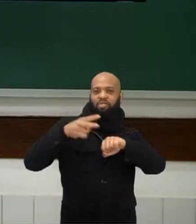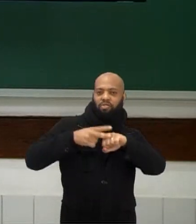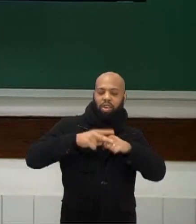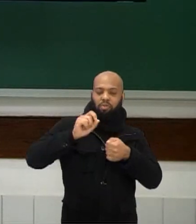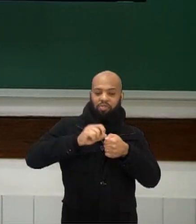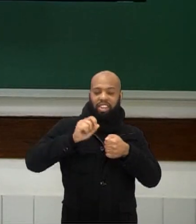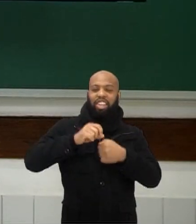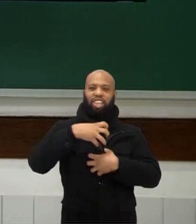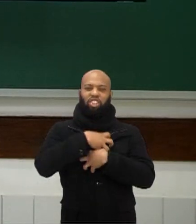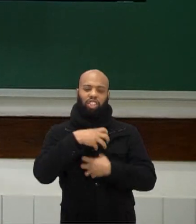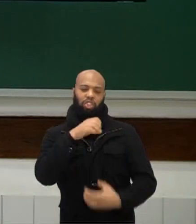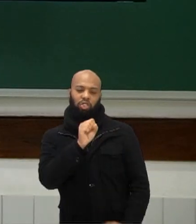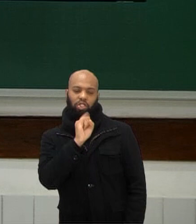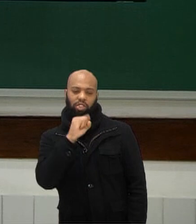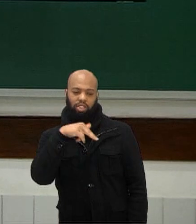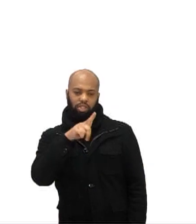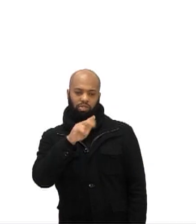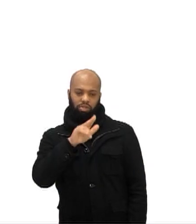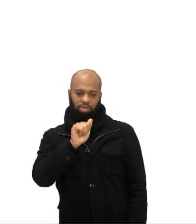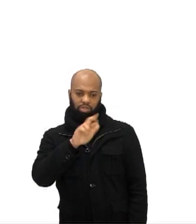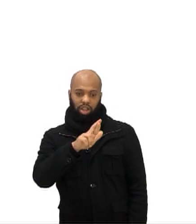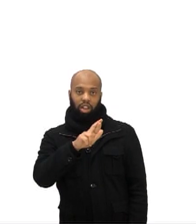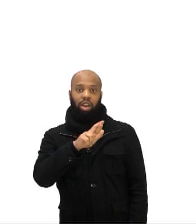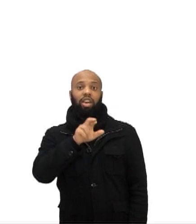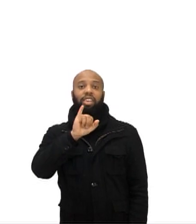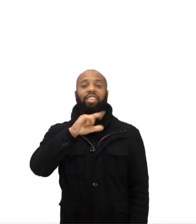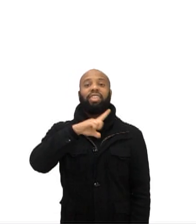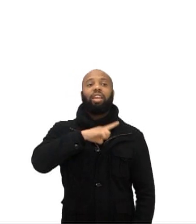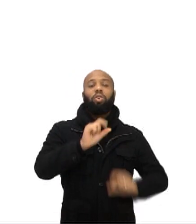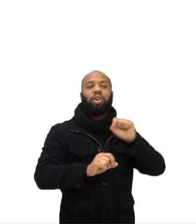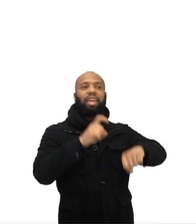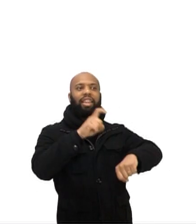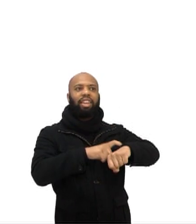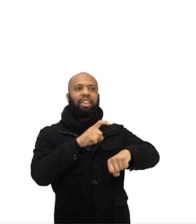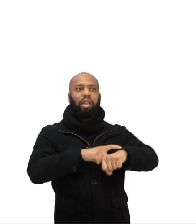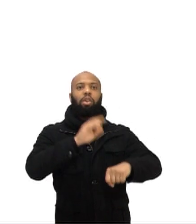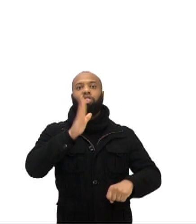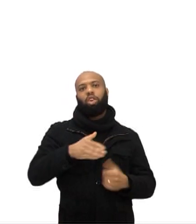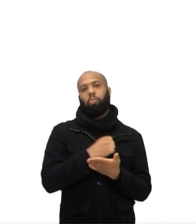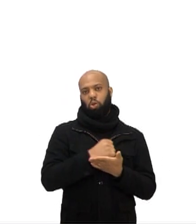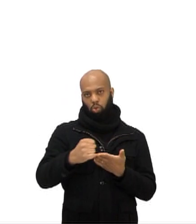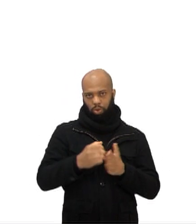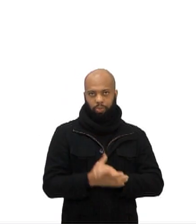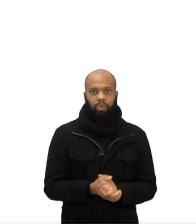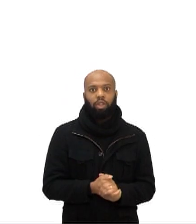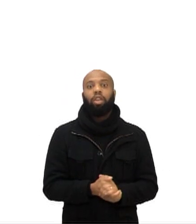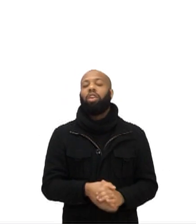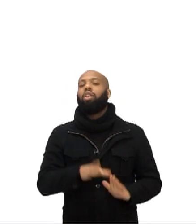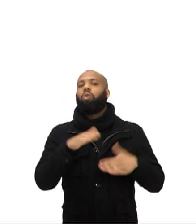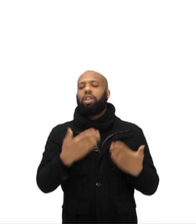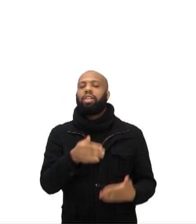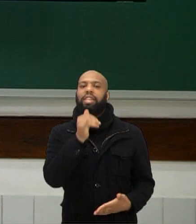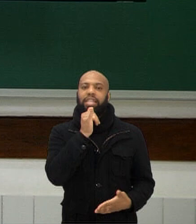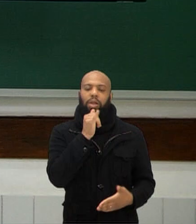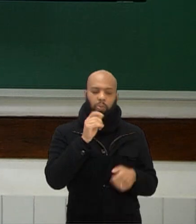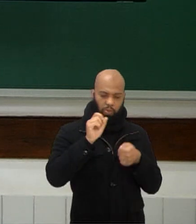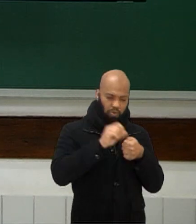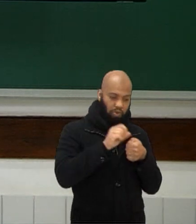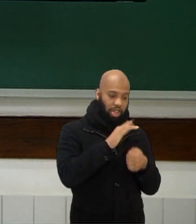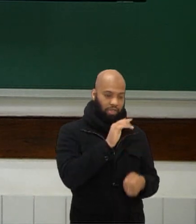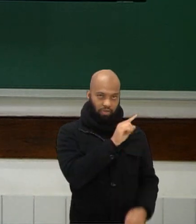no singular? Quando ele indicar tempo transcorrido. Então, por exemplo, faz